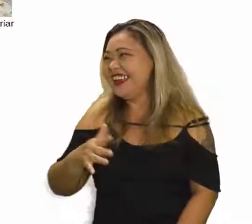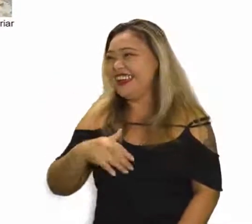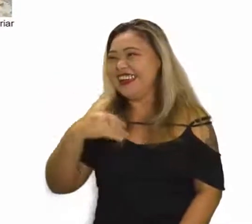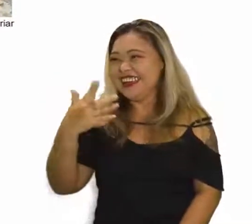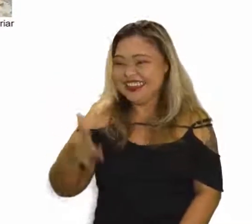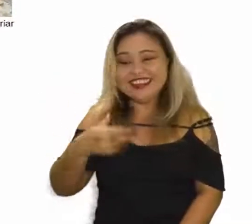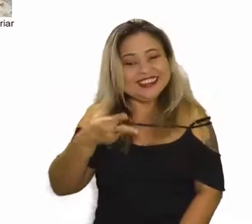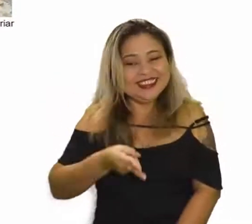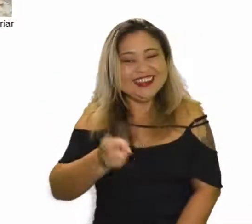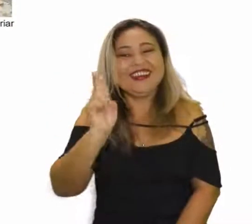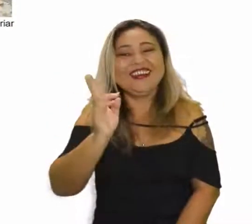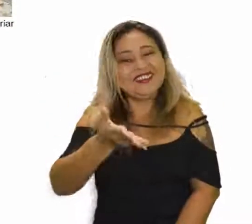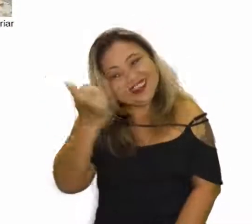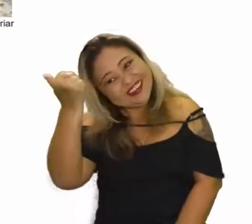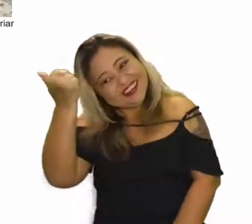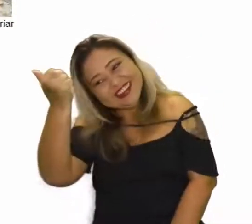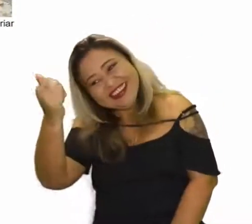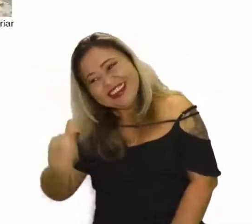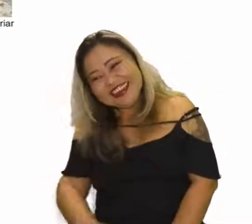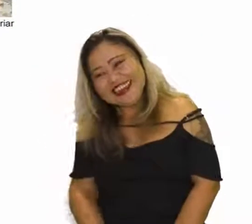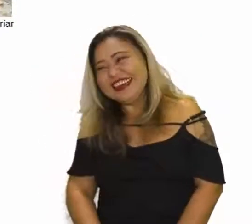Vamos dando continuação? Vamos.